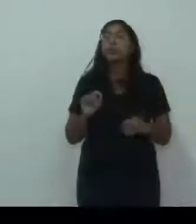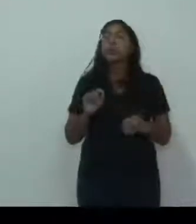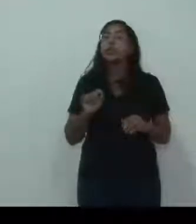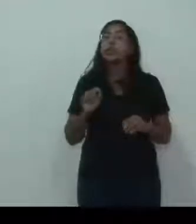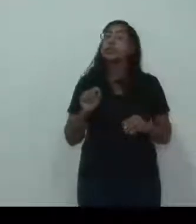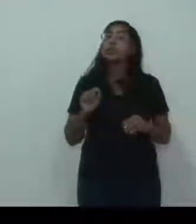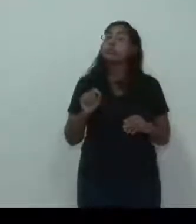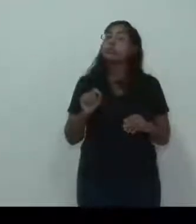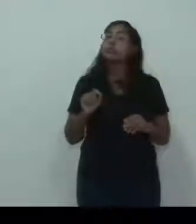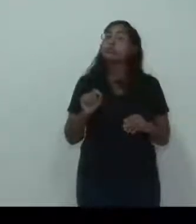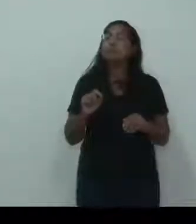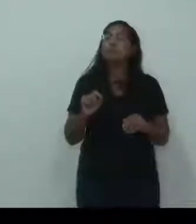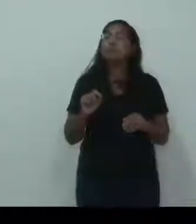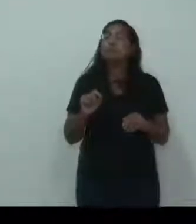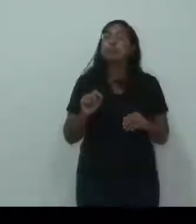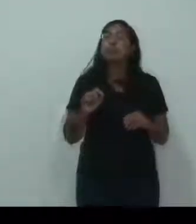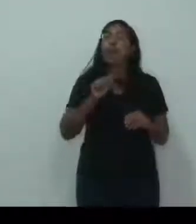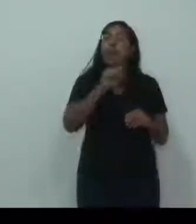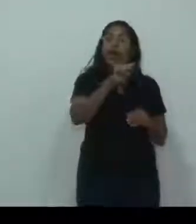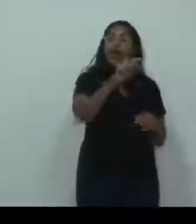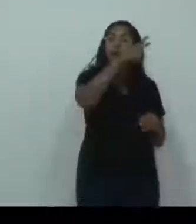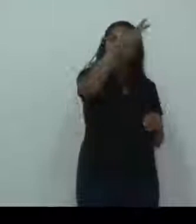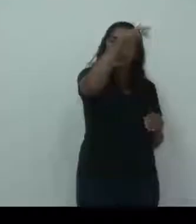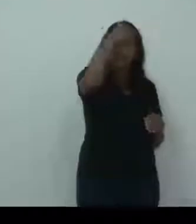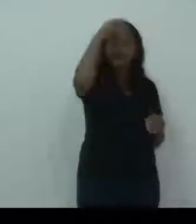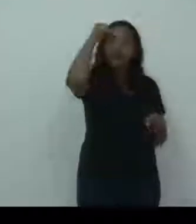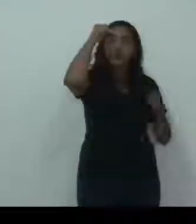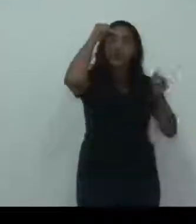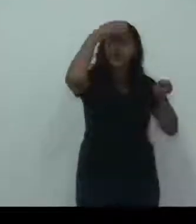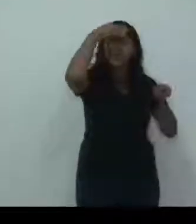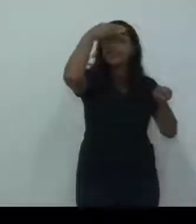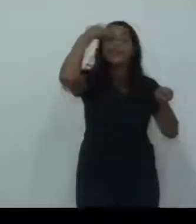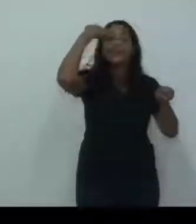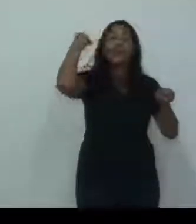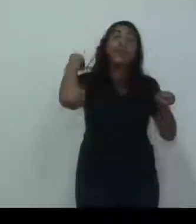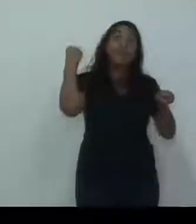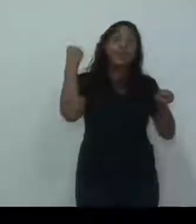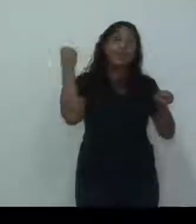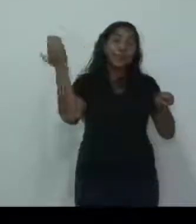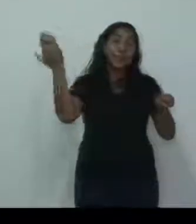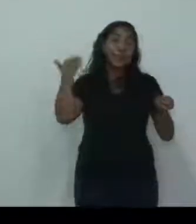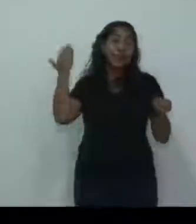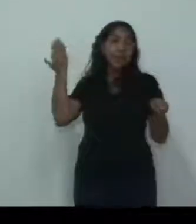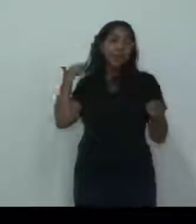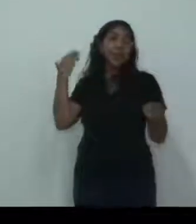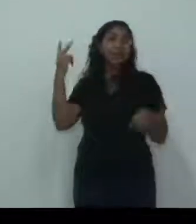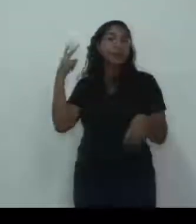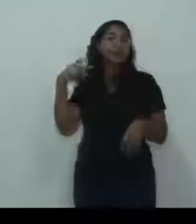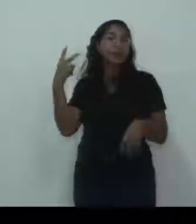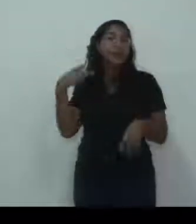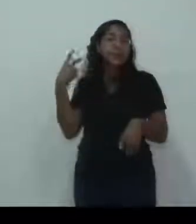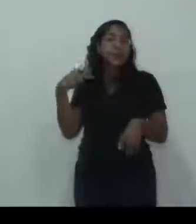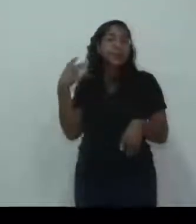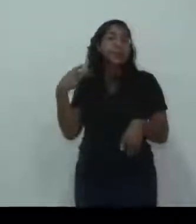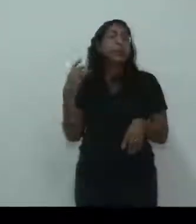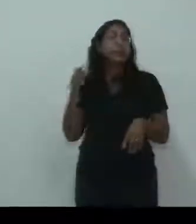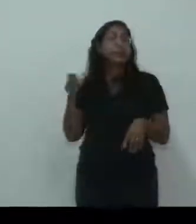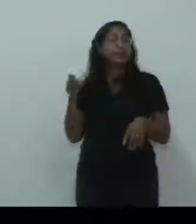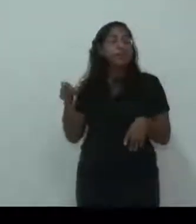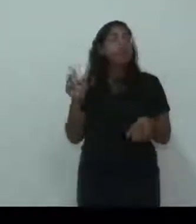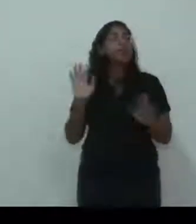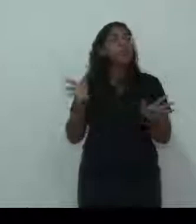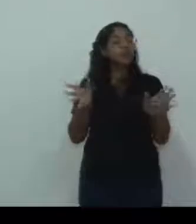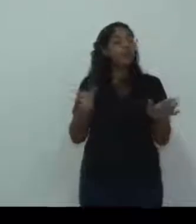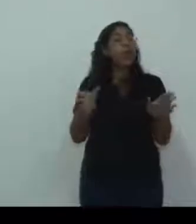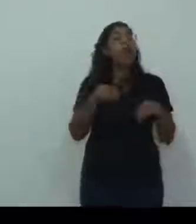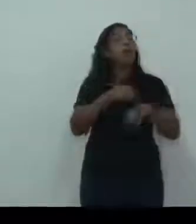a desmemorização da prefeitura, ela esqueça das indicações dos deputados, dos vereadores chamados de oposição. Então, eu já fiz